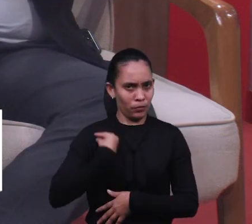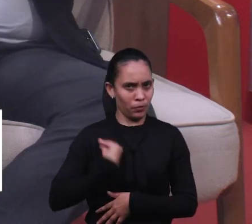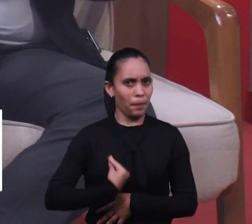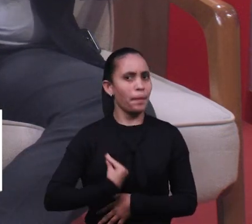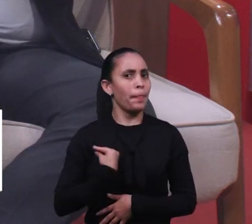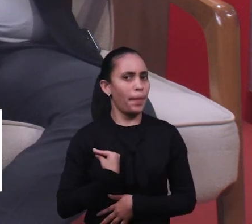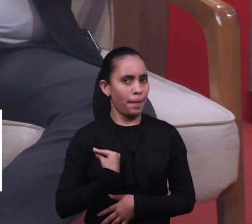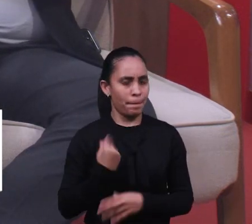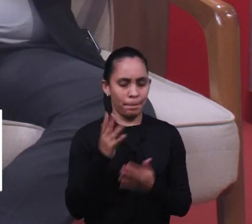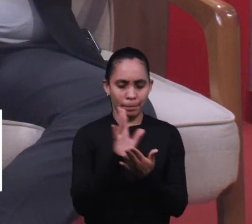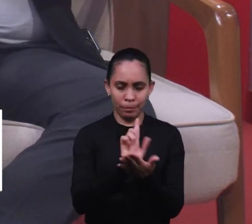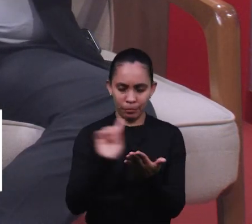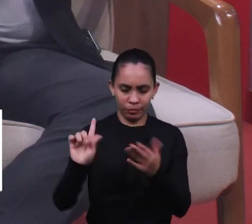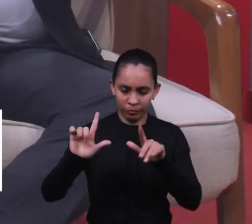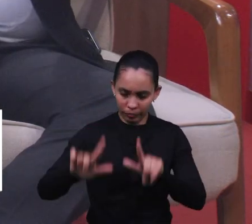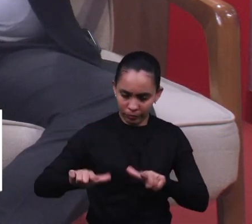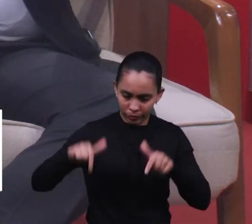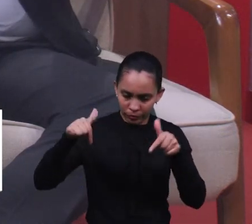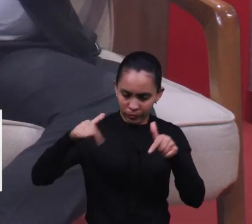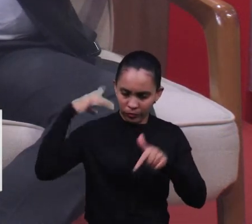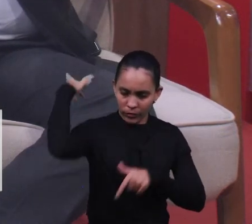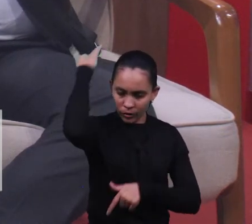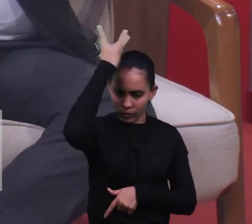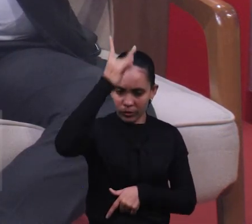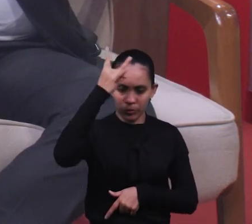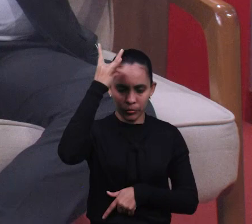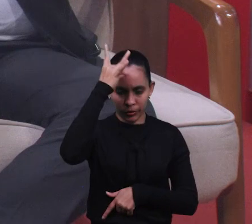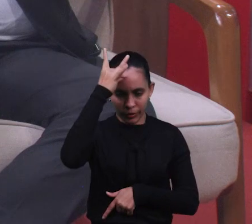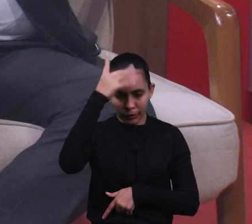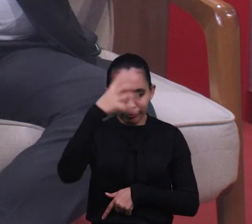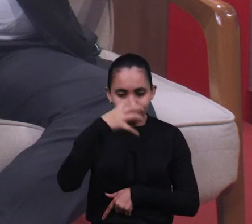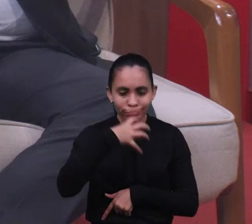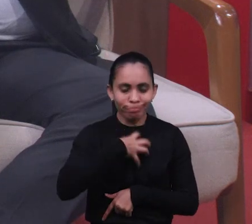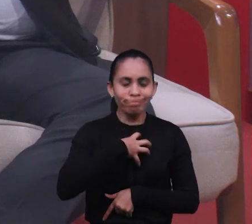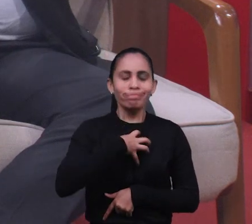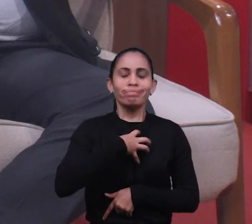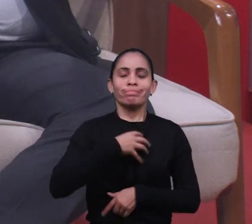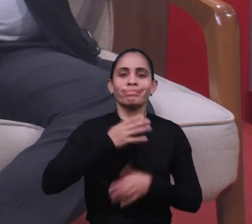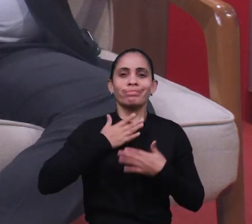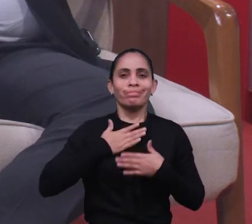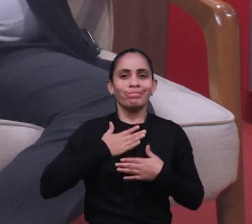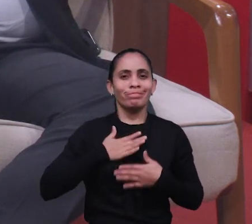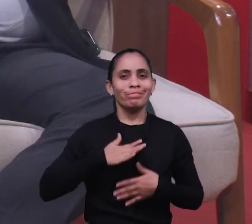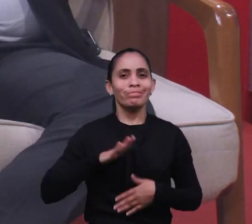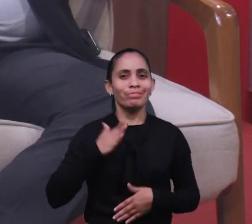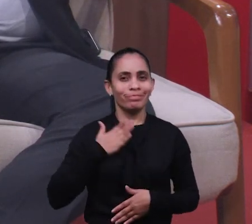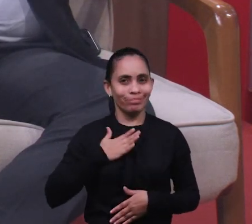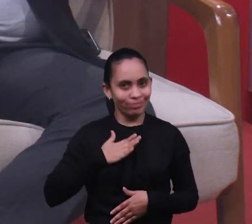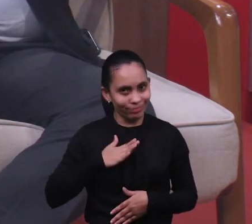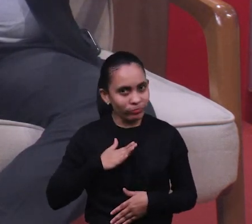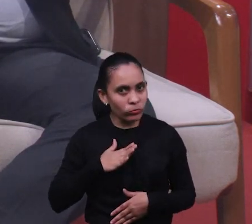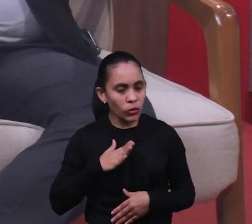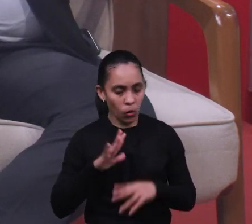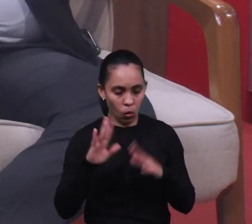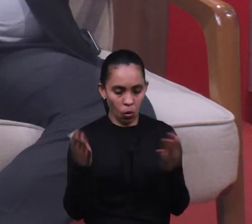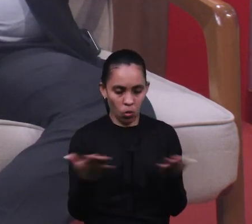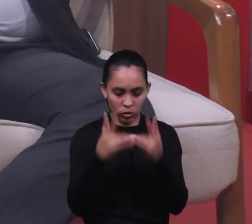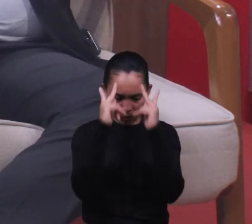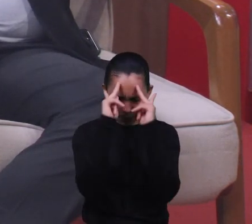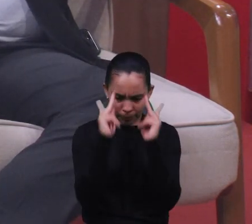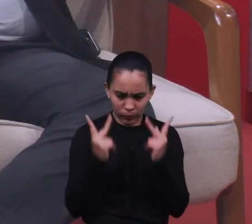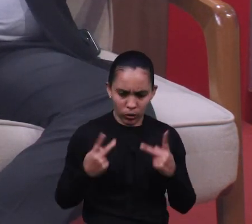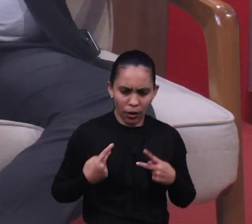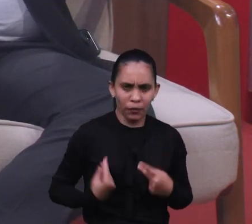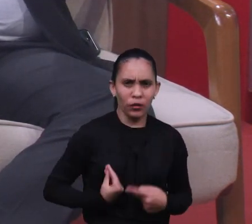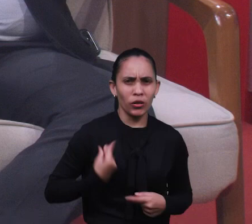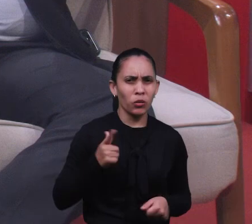da ação do Espírito Santo, traz essa doçura. Se o homem está vivendo um amargor, uma